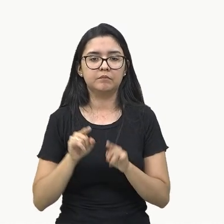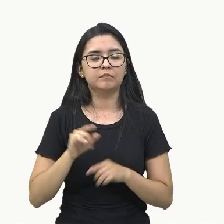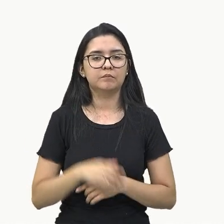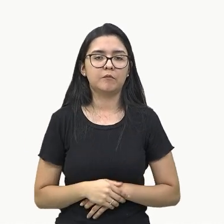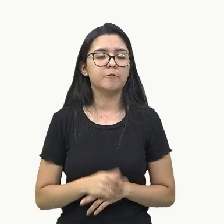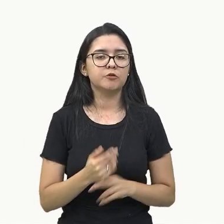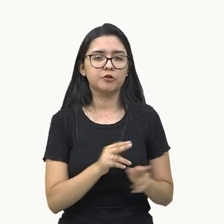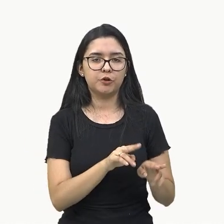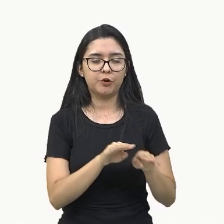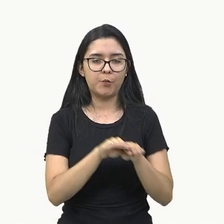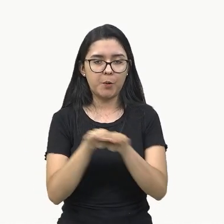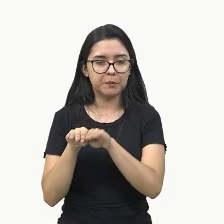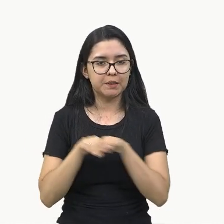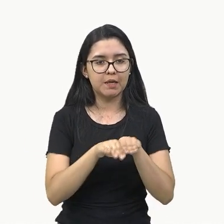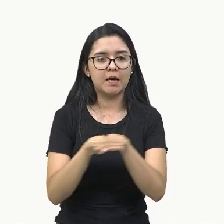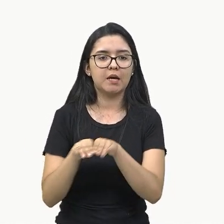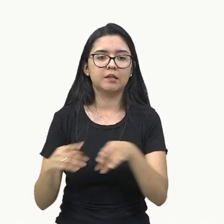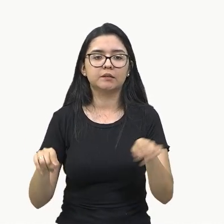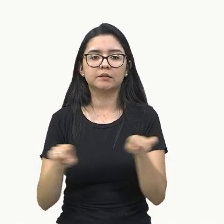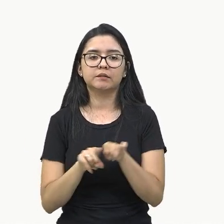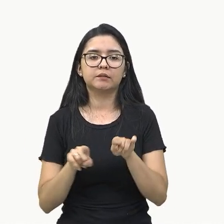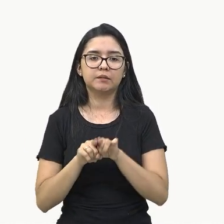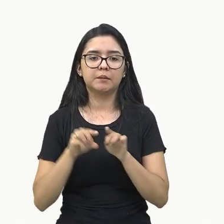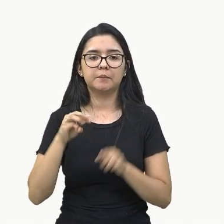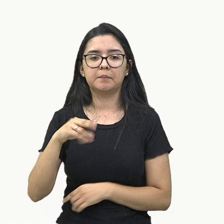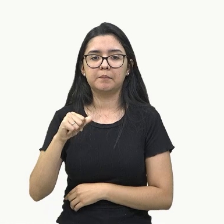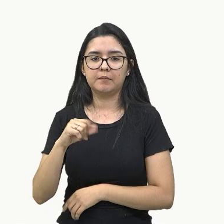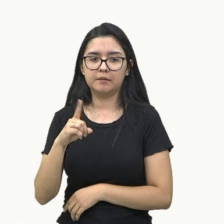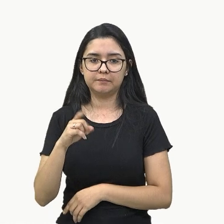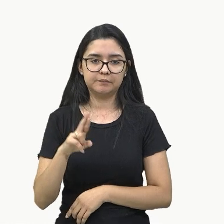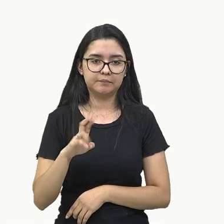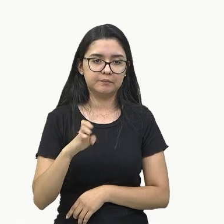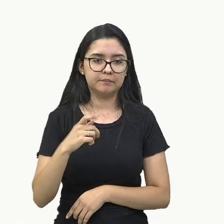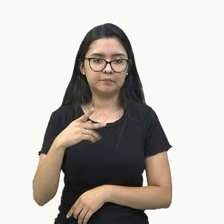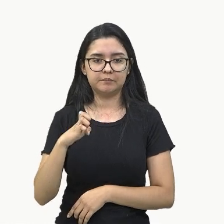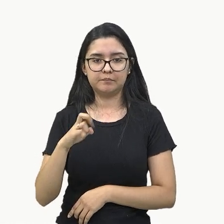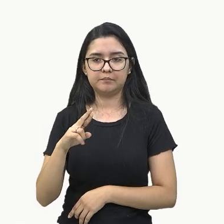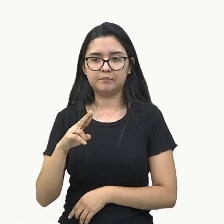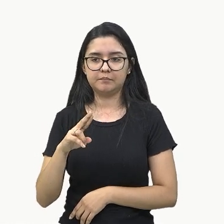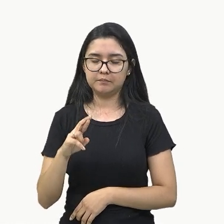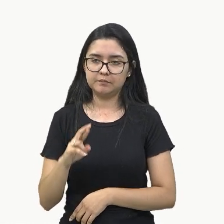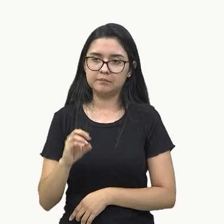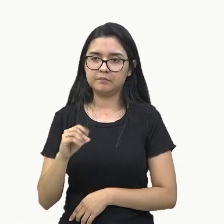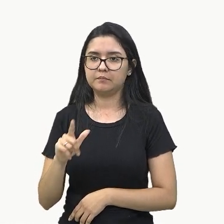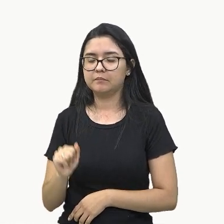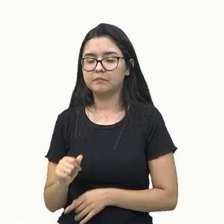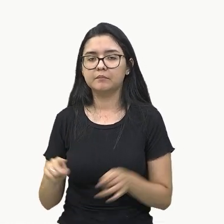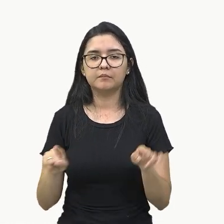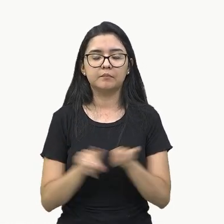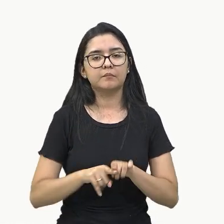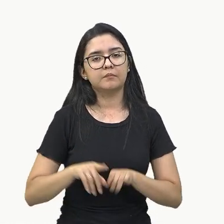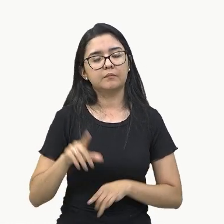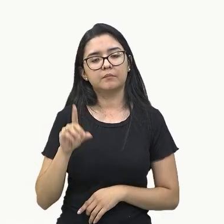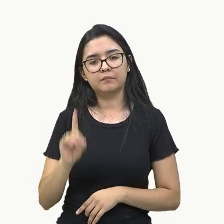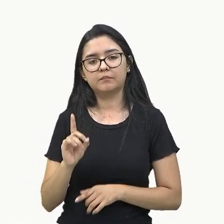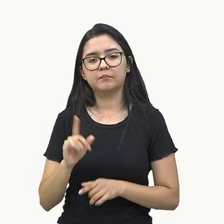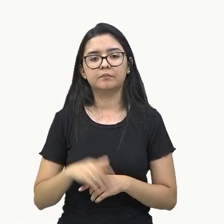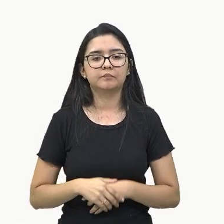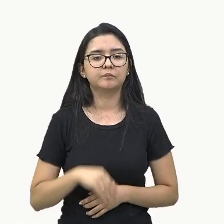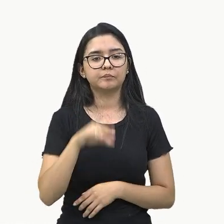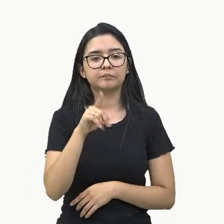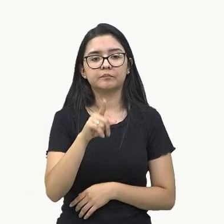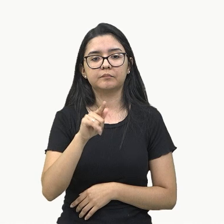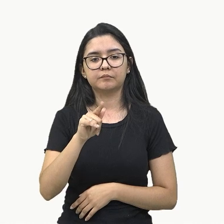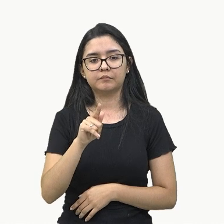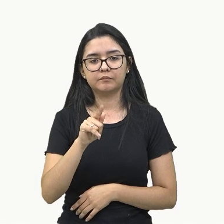igualdade. Madrepérola, sim, eu teria duas palavras formadas sem alteração. E a D? Girassol, a gente sabe